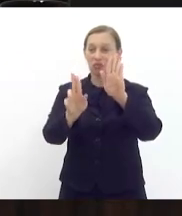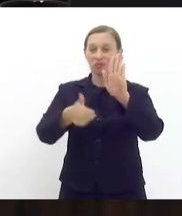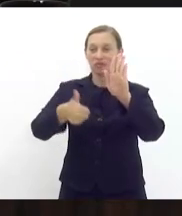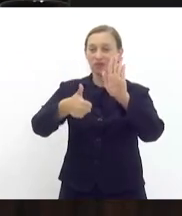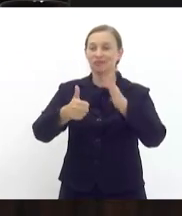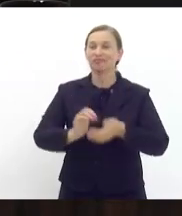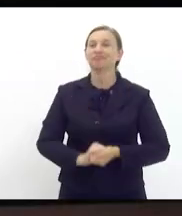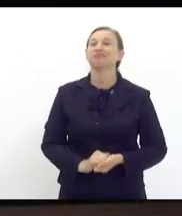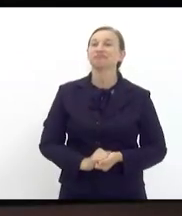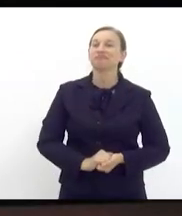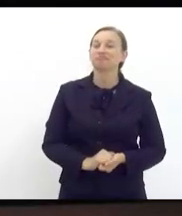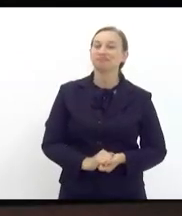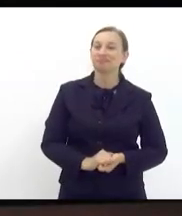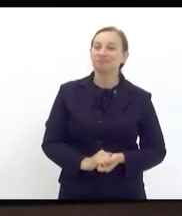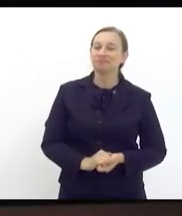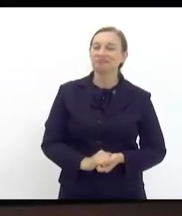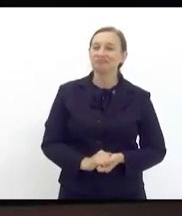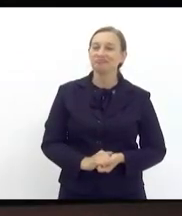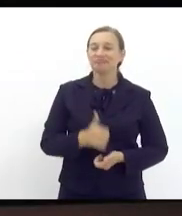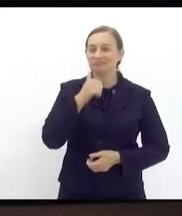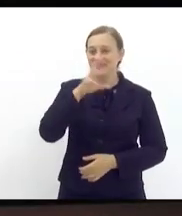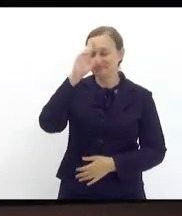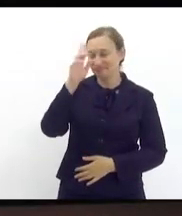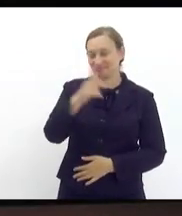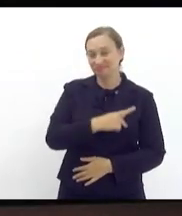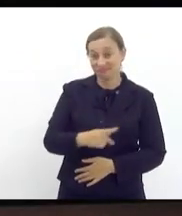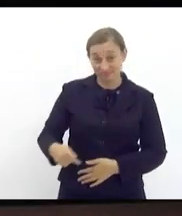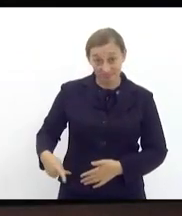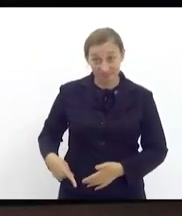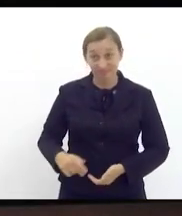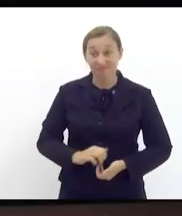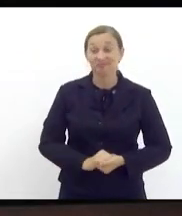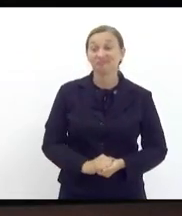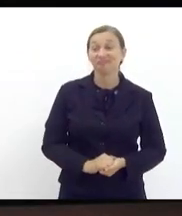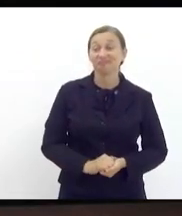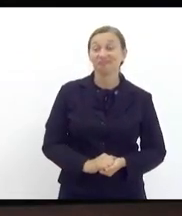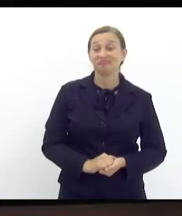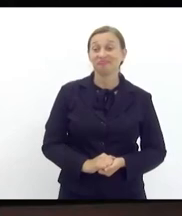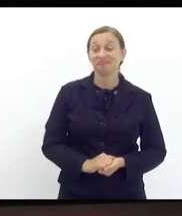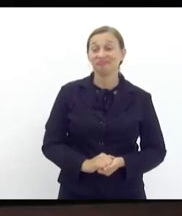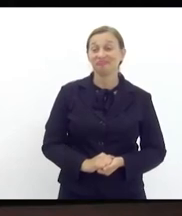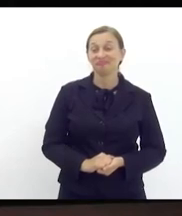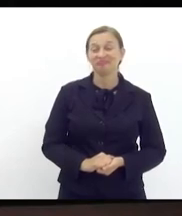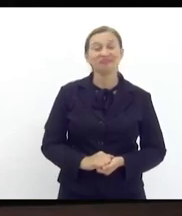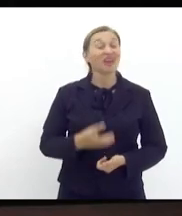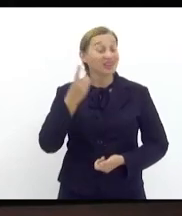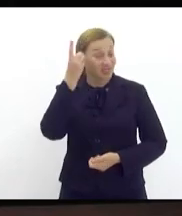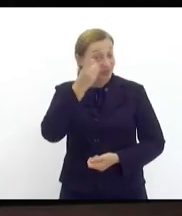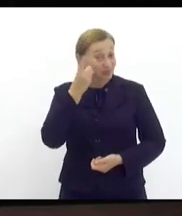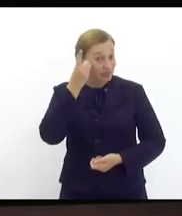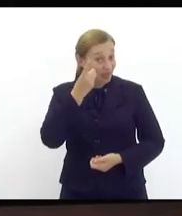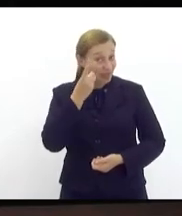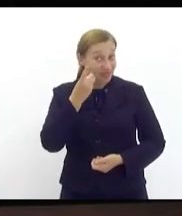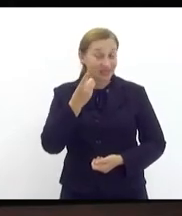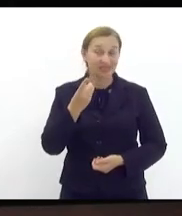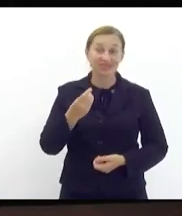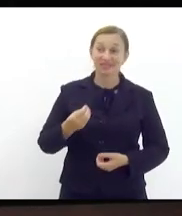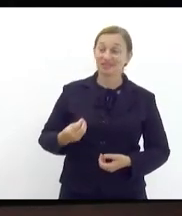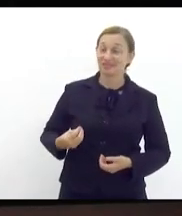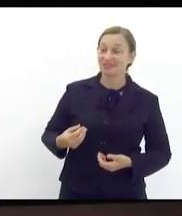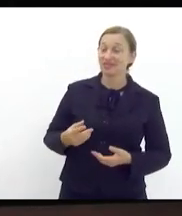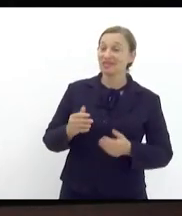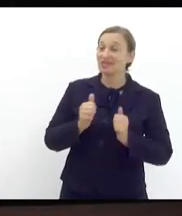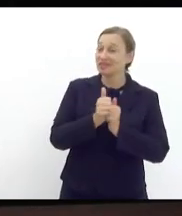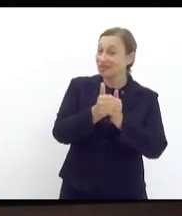é senhora presidente caríssimos deputados aqui presentes pessoas que nos